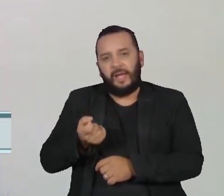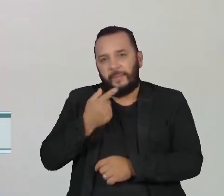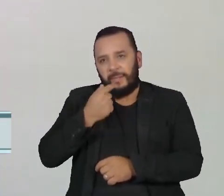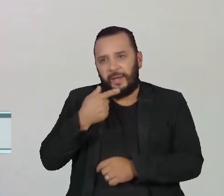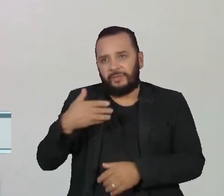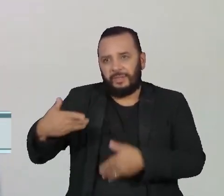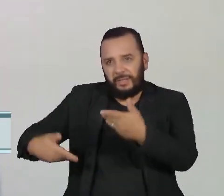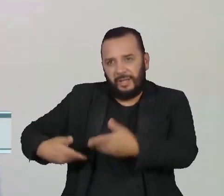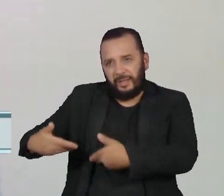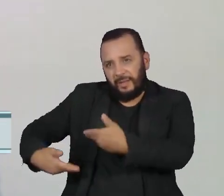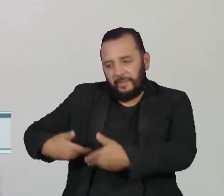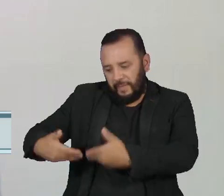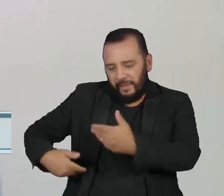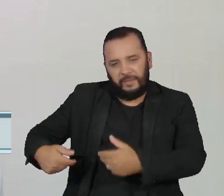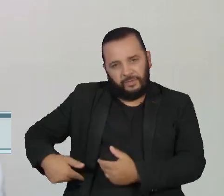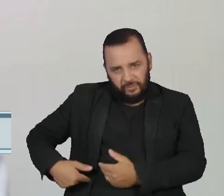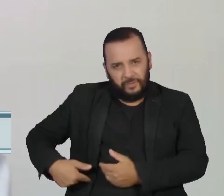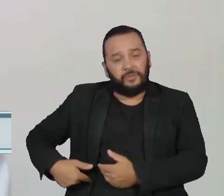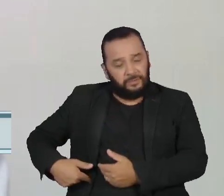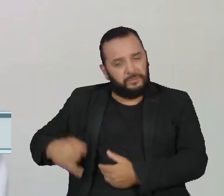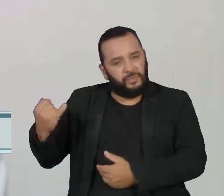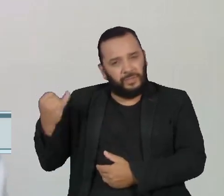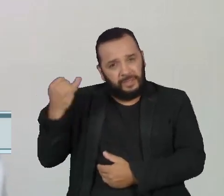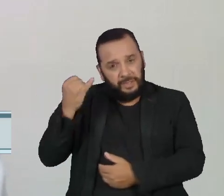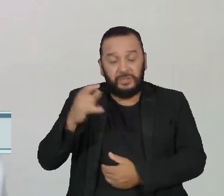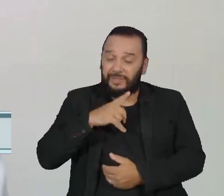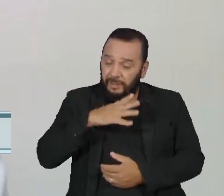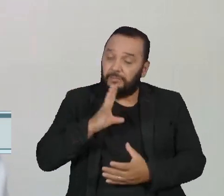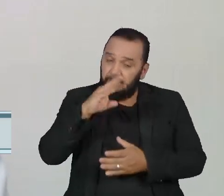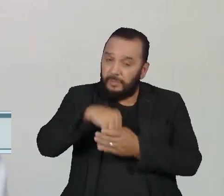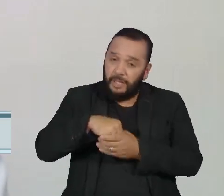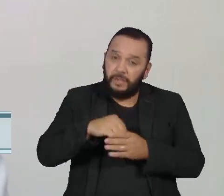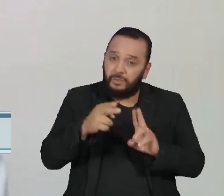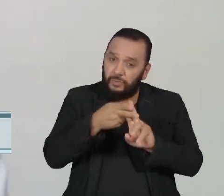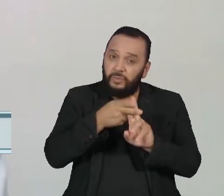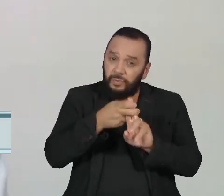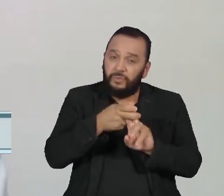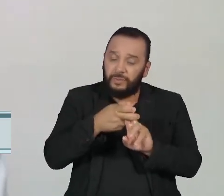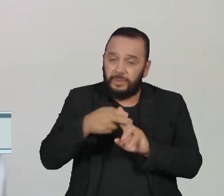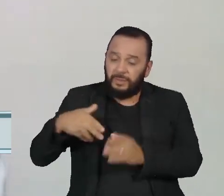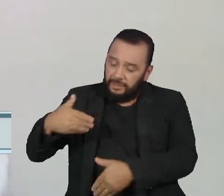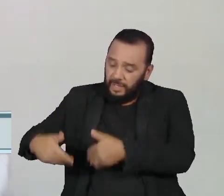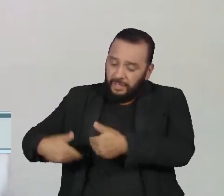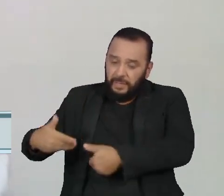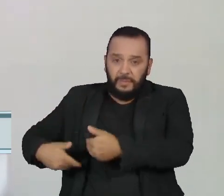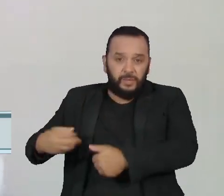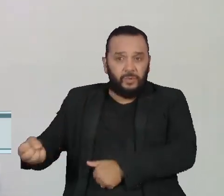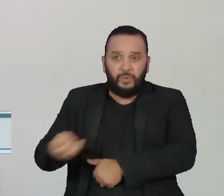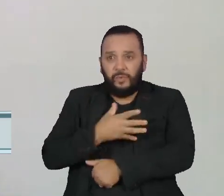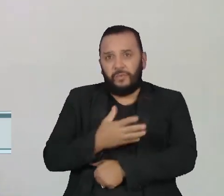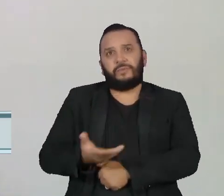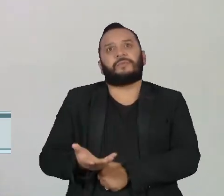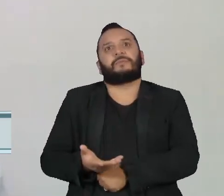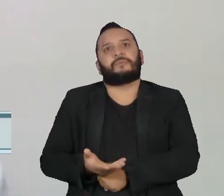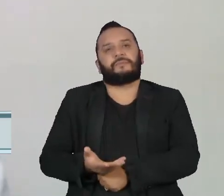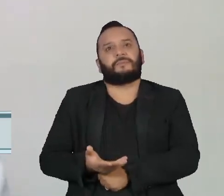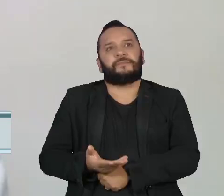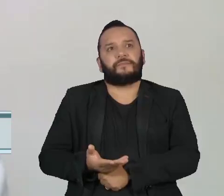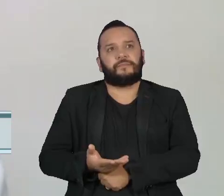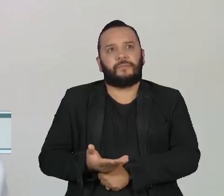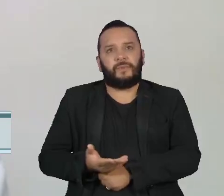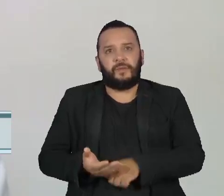têm sido incorporadas no Sistema Único de Saúde, de maneiras que eu acho que, num futuro muito próximo,